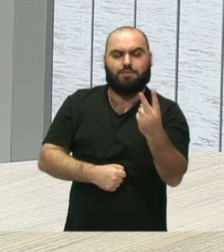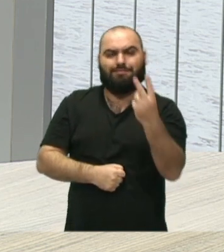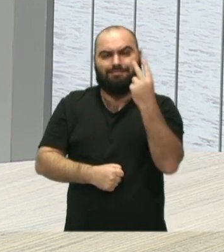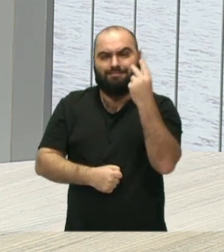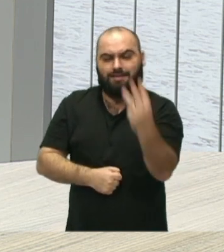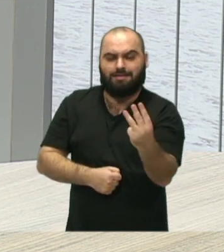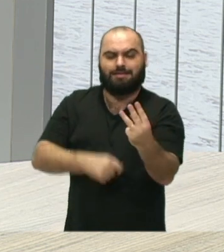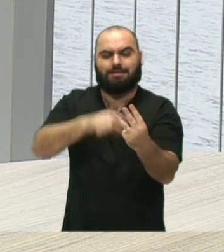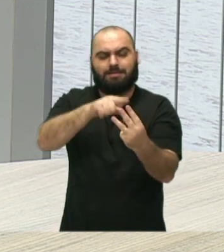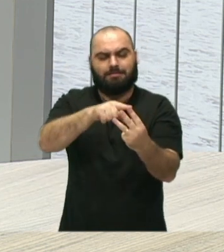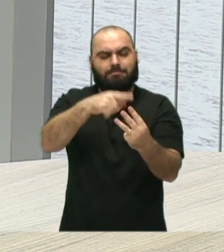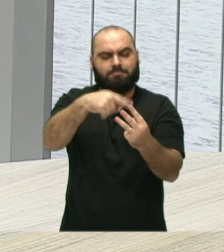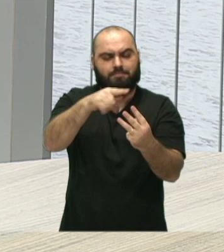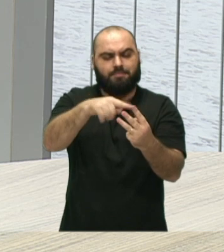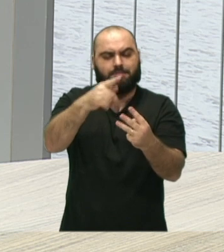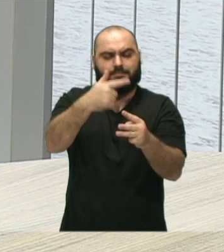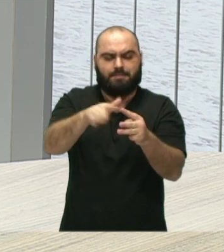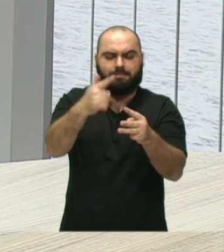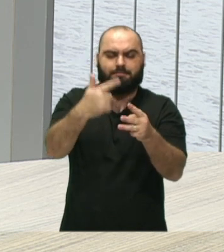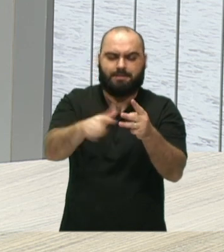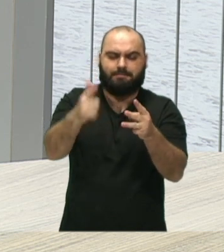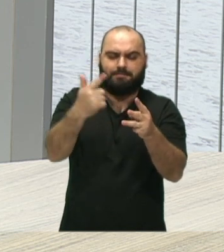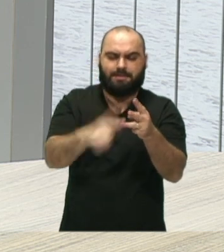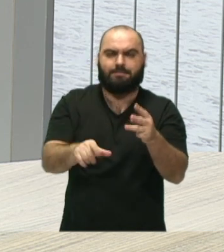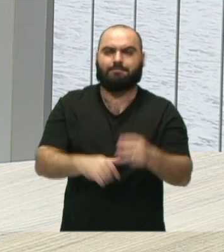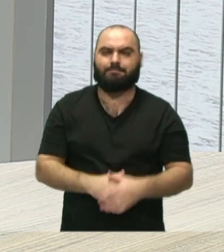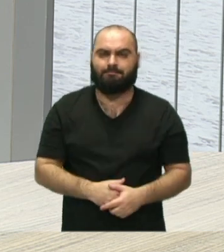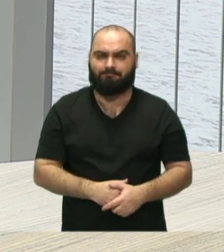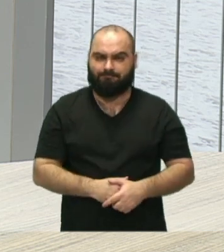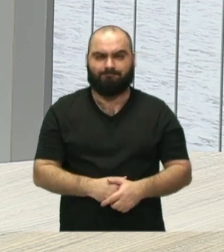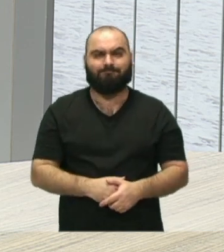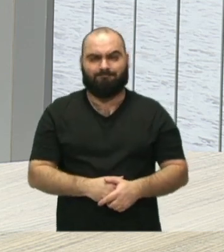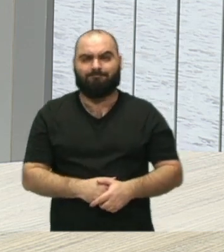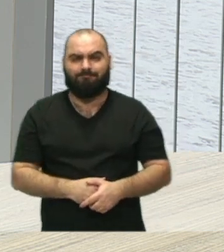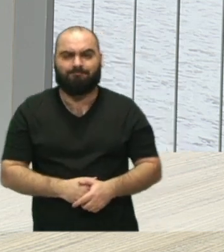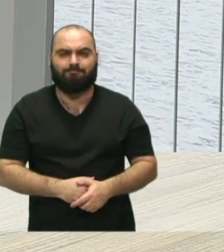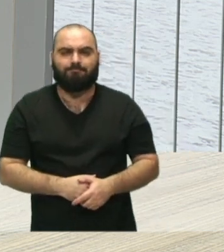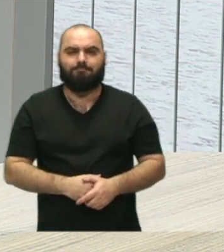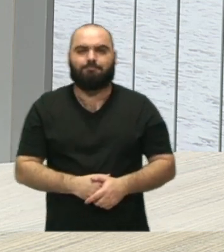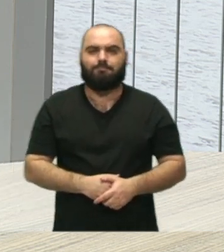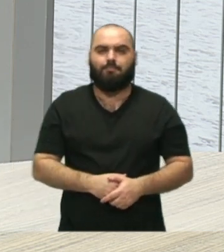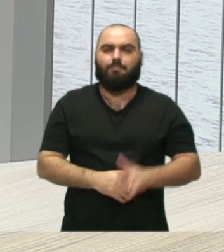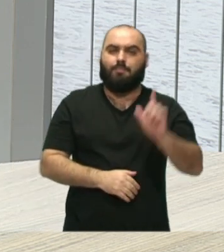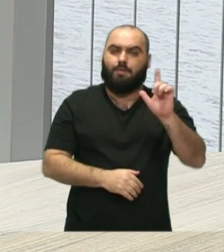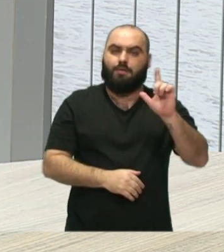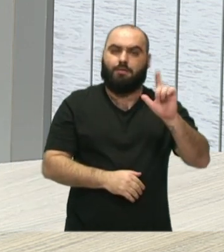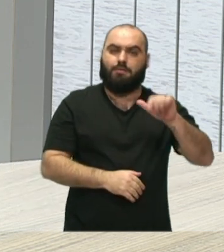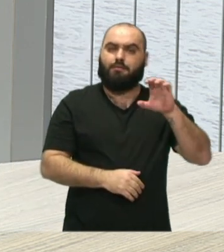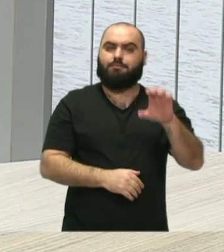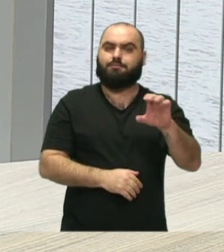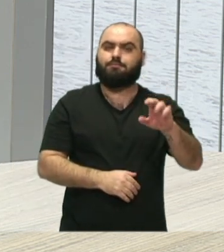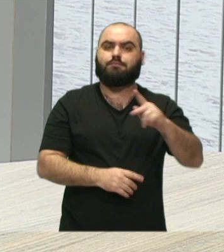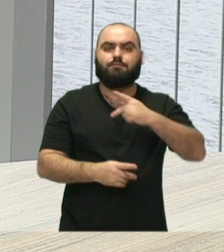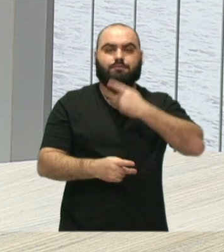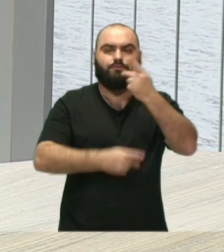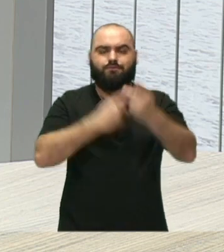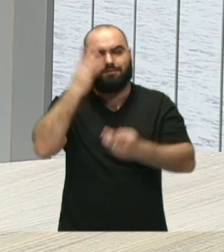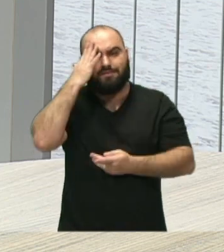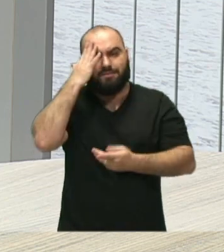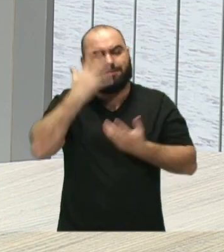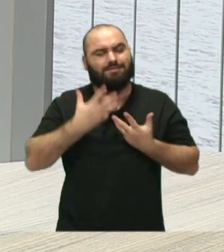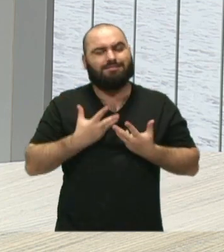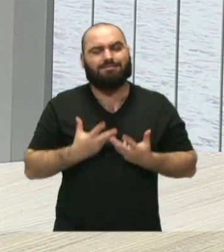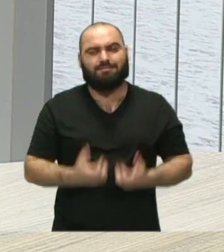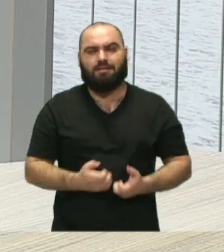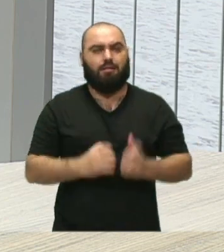frontes, né? E nós somos agentes de nós mesmas. Isso é o que a gente vinha falando anteriormente do cansaço.